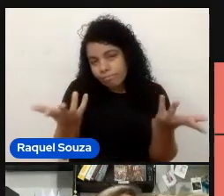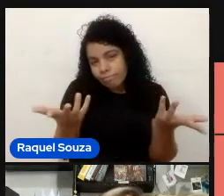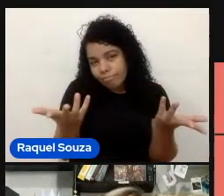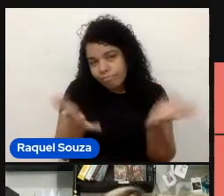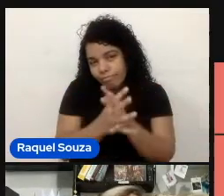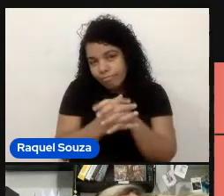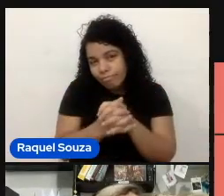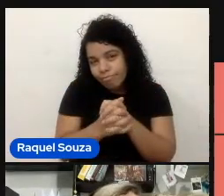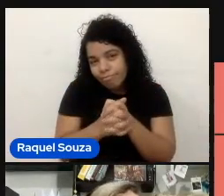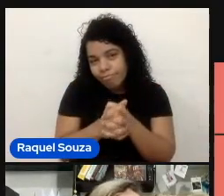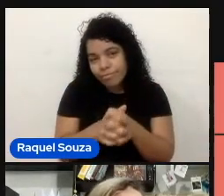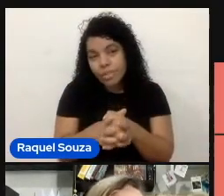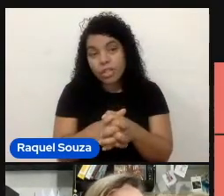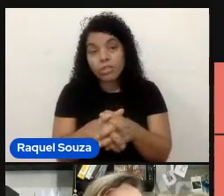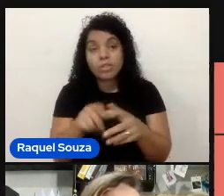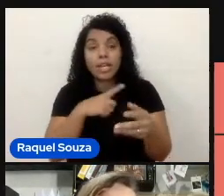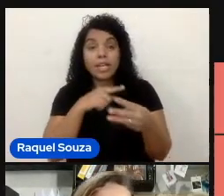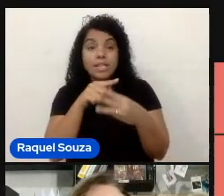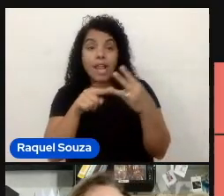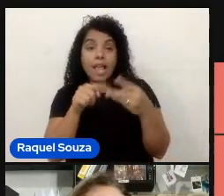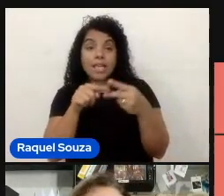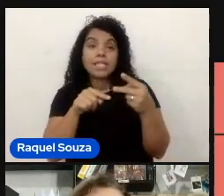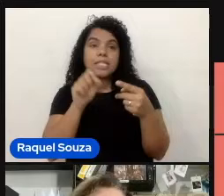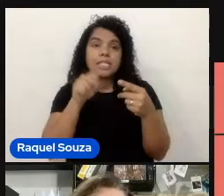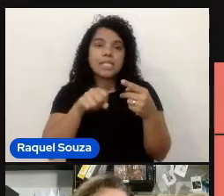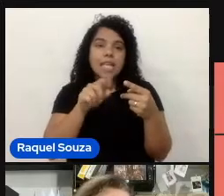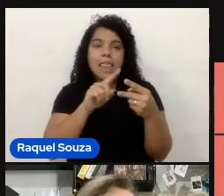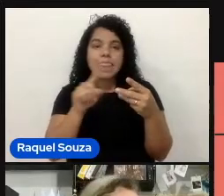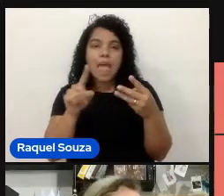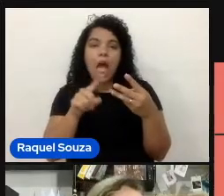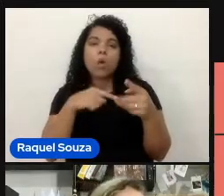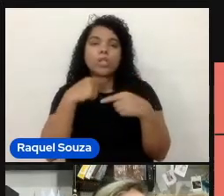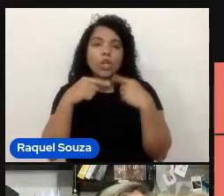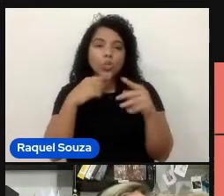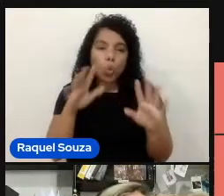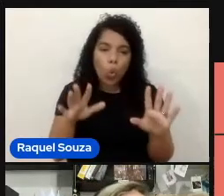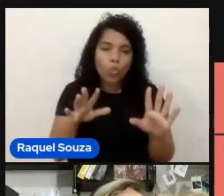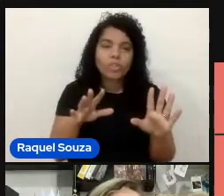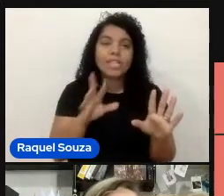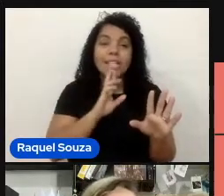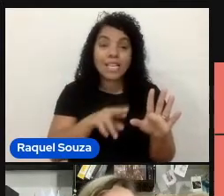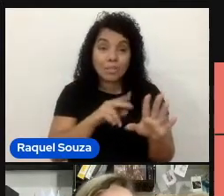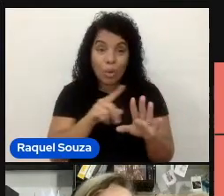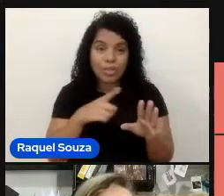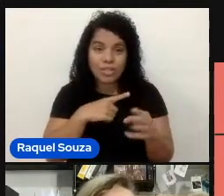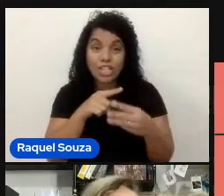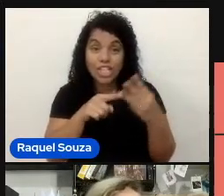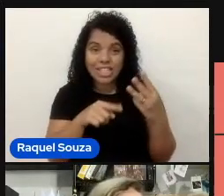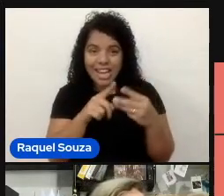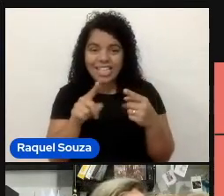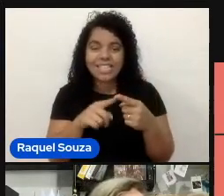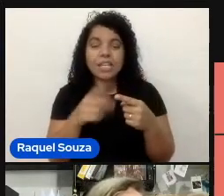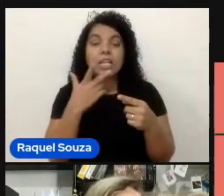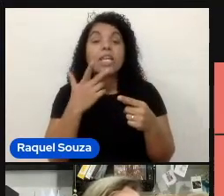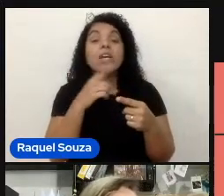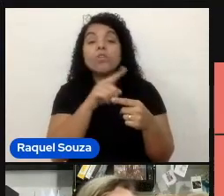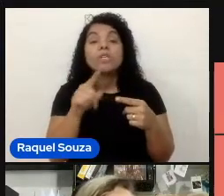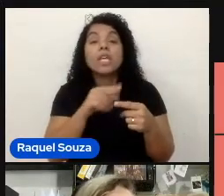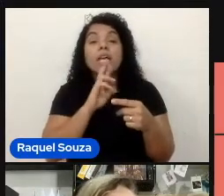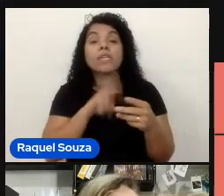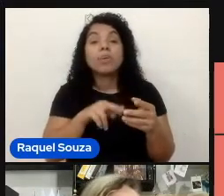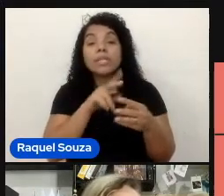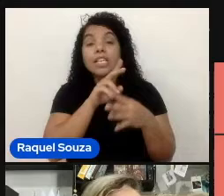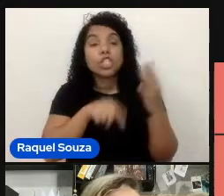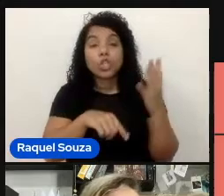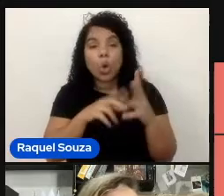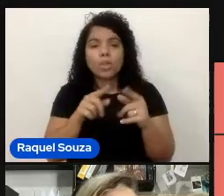3 possibilidades, né? Sim, não, tenho dúvidas. Em todas. Queria que vocês respondessem aí. Eu